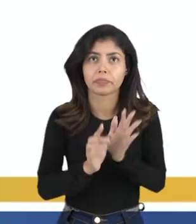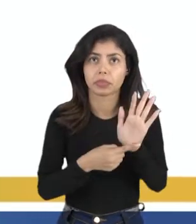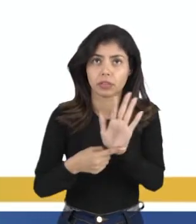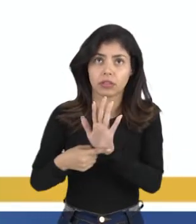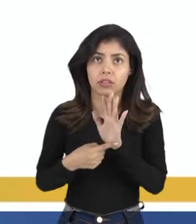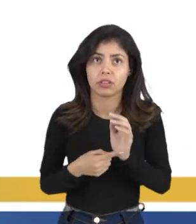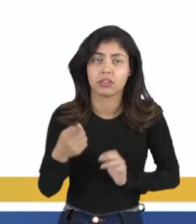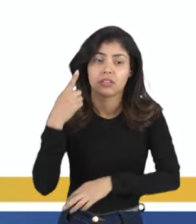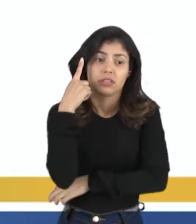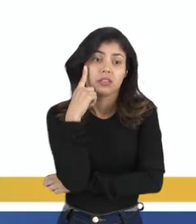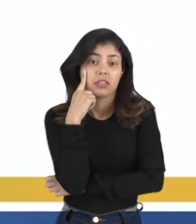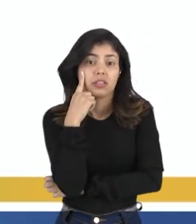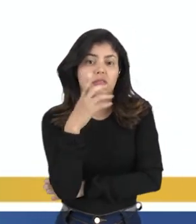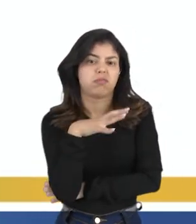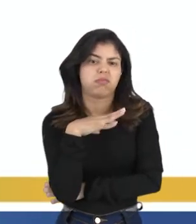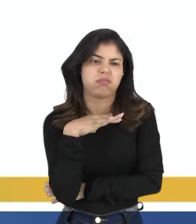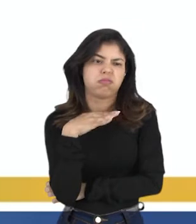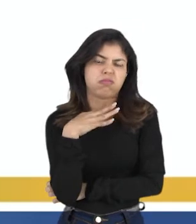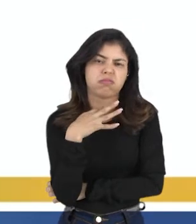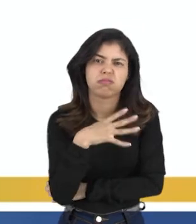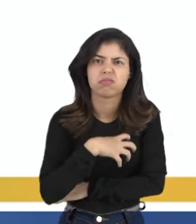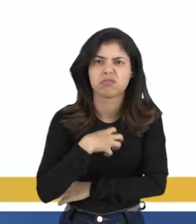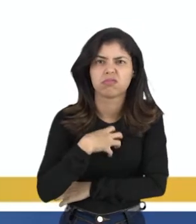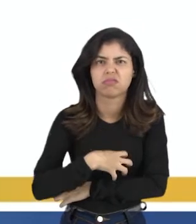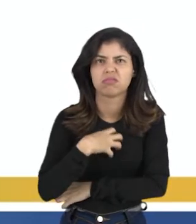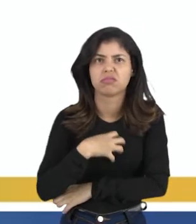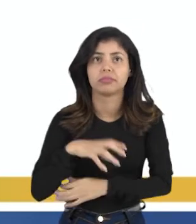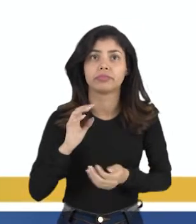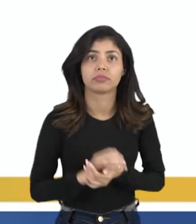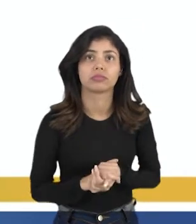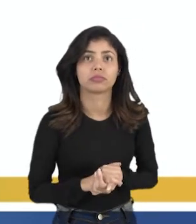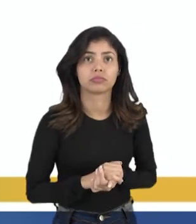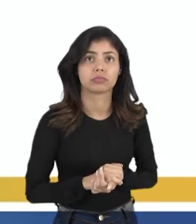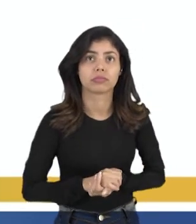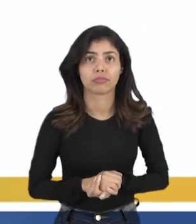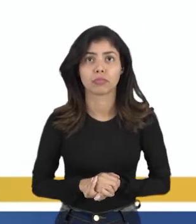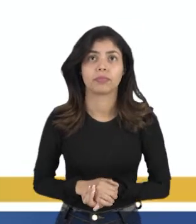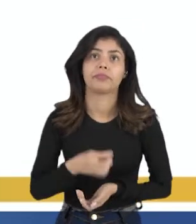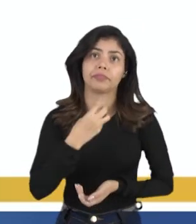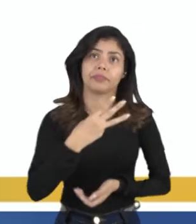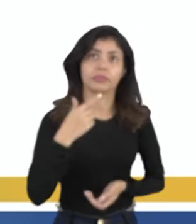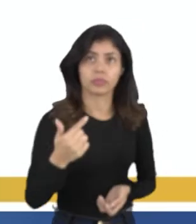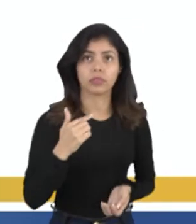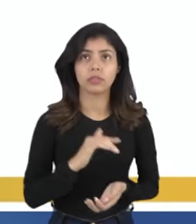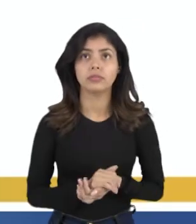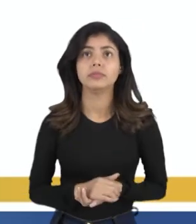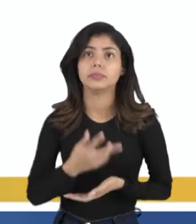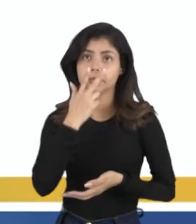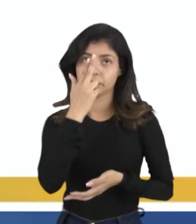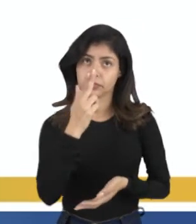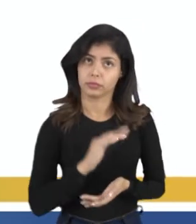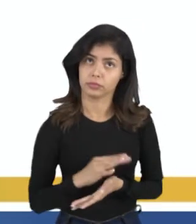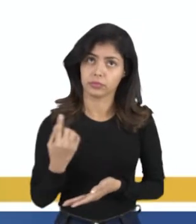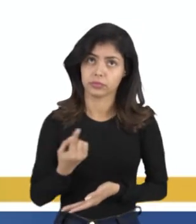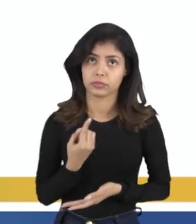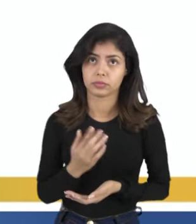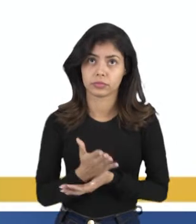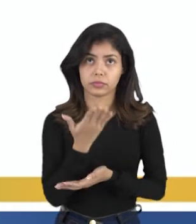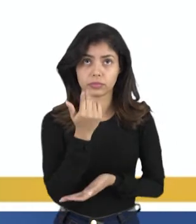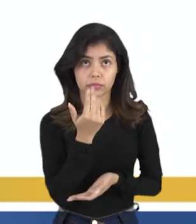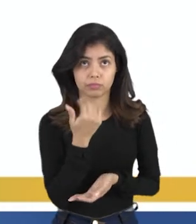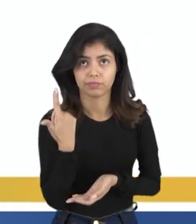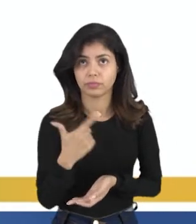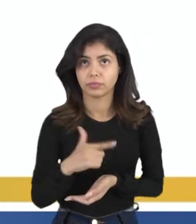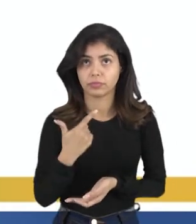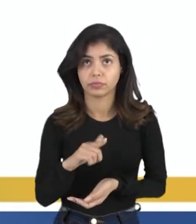demonstram desespero e angústia. Florence Owens Thompson, 32 anos, aparece desolada por